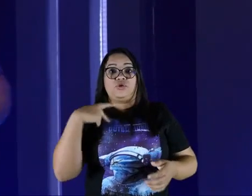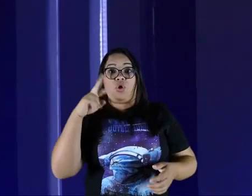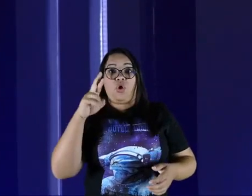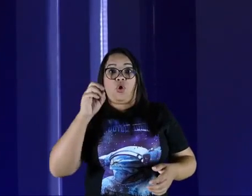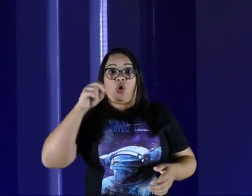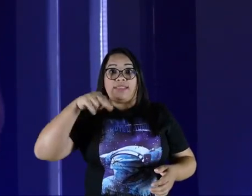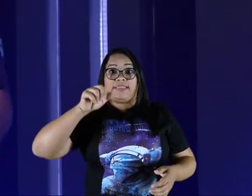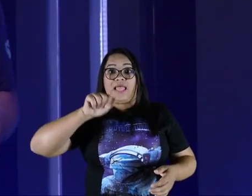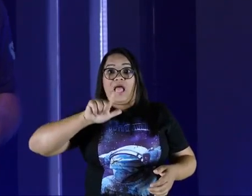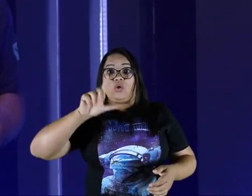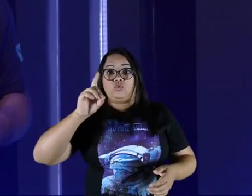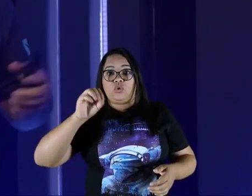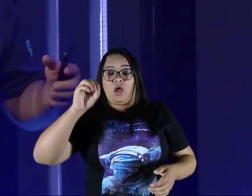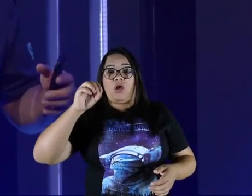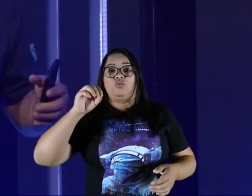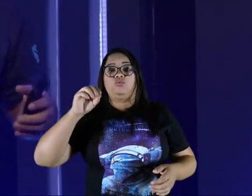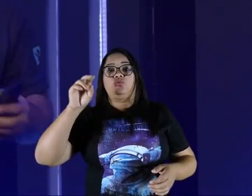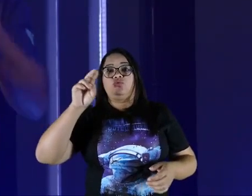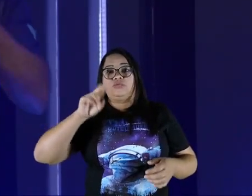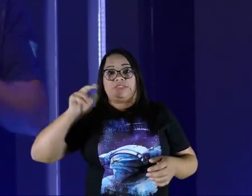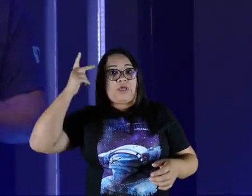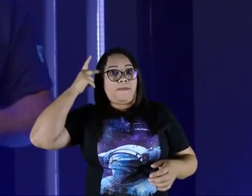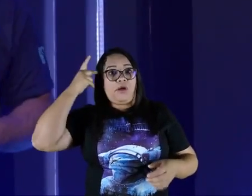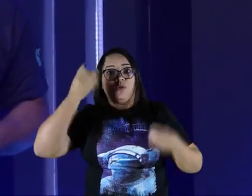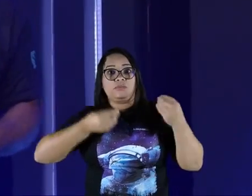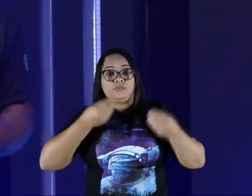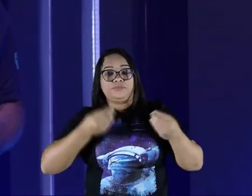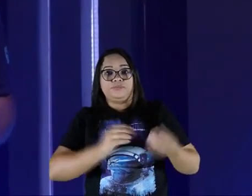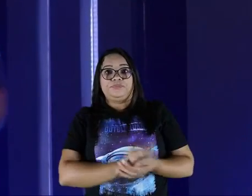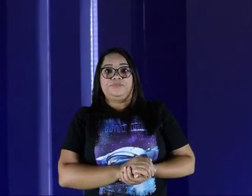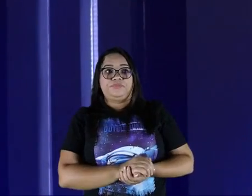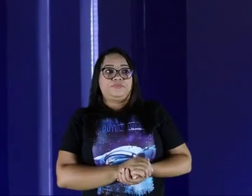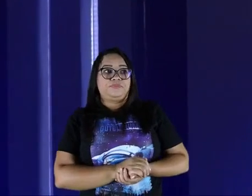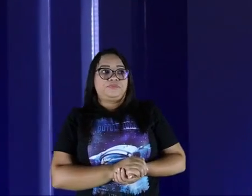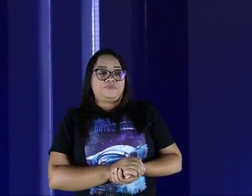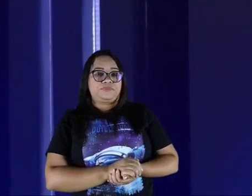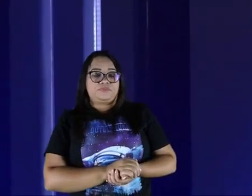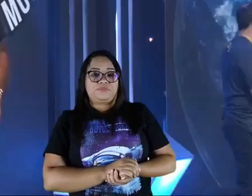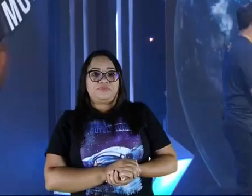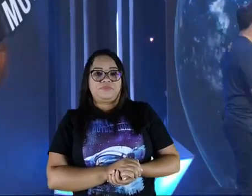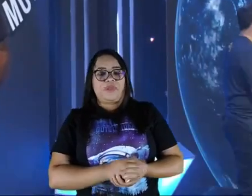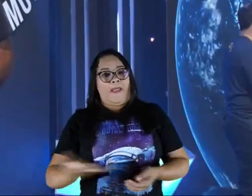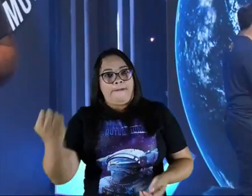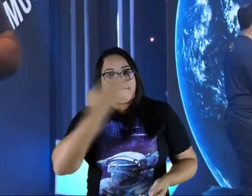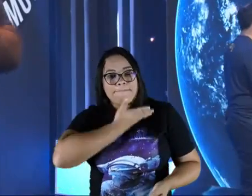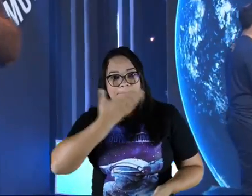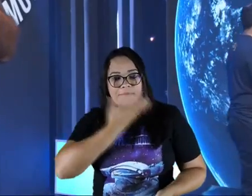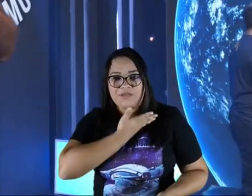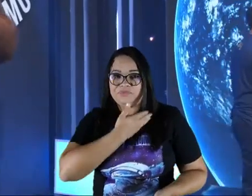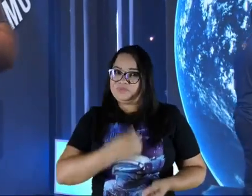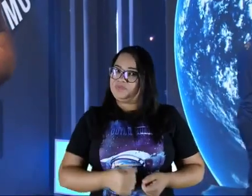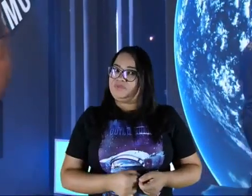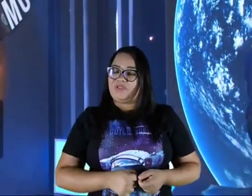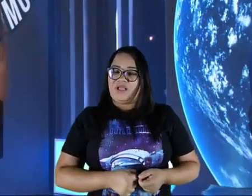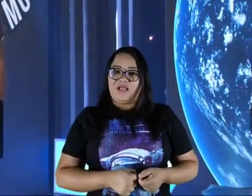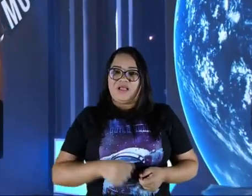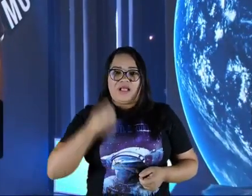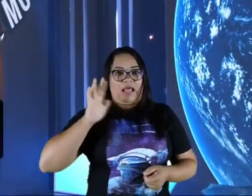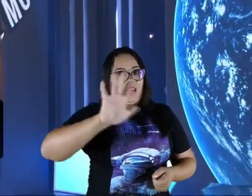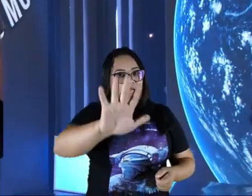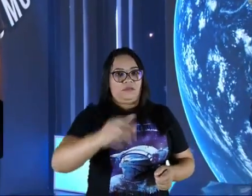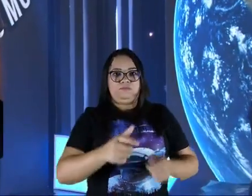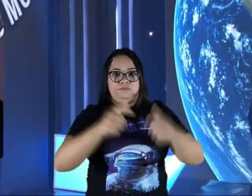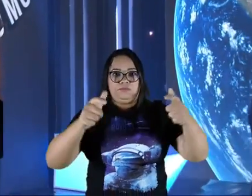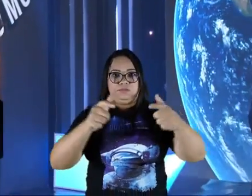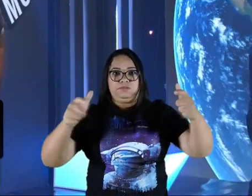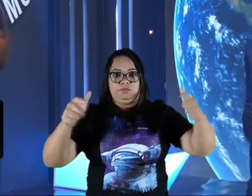como vai ser lá na União Central Brasileira, lá em São Paulo. Pastor Ronaldo. Meu amigão, cada vez o Caleb